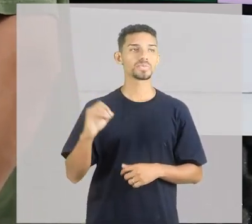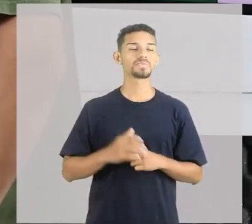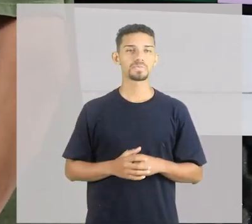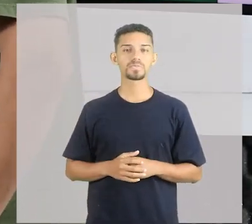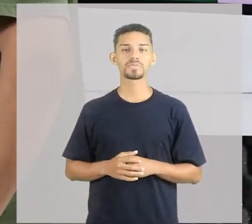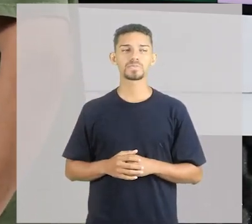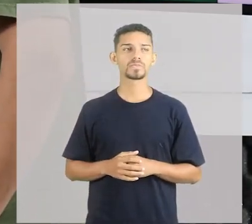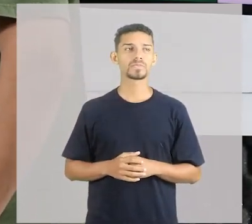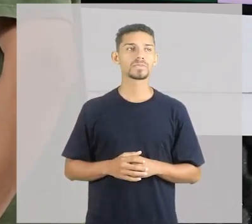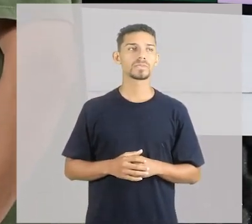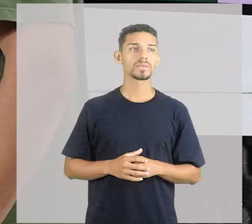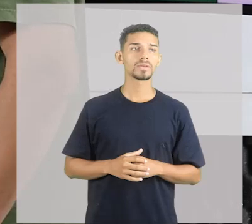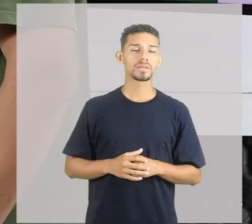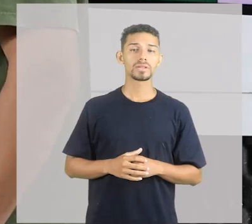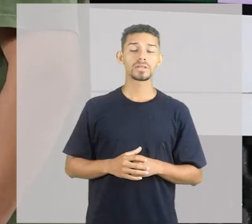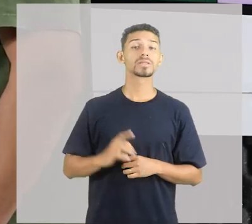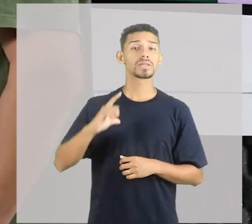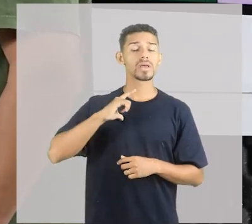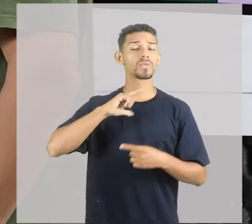Você tem esse que é o metanol.